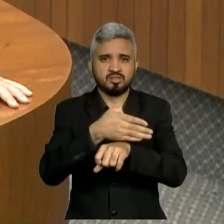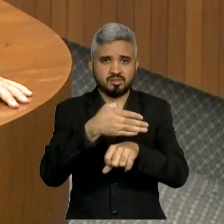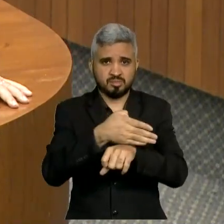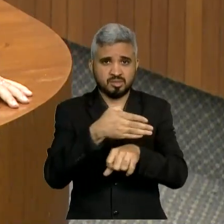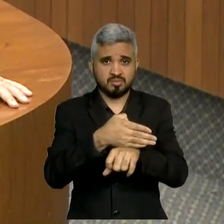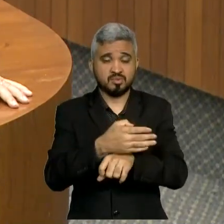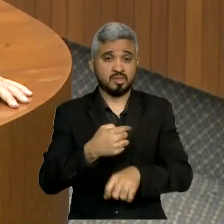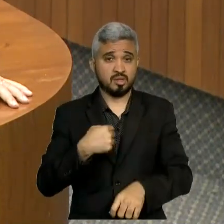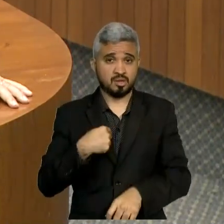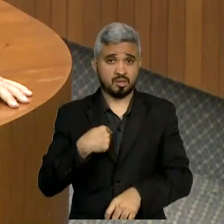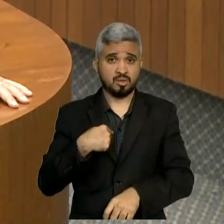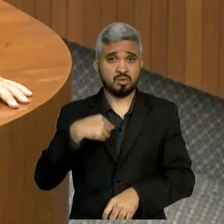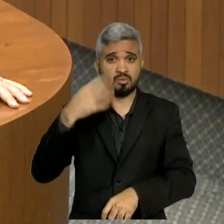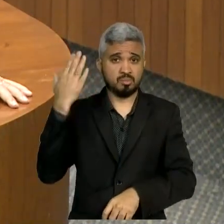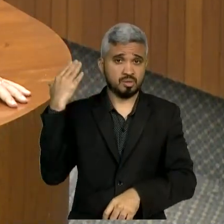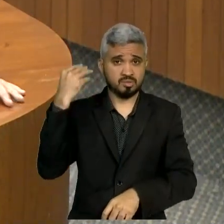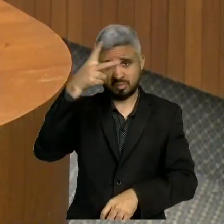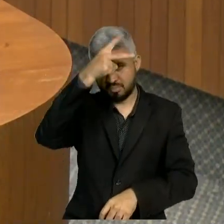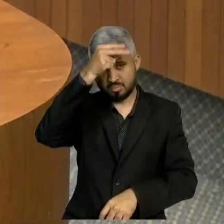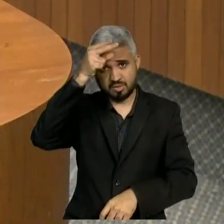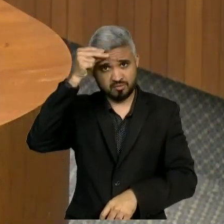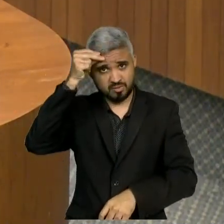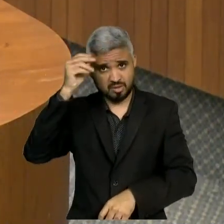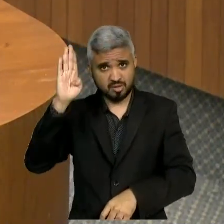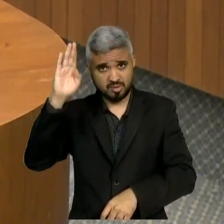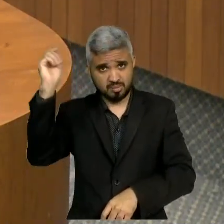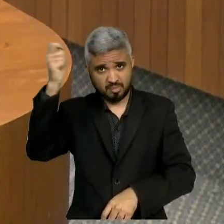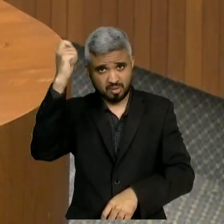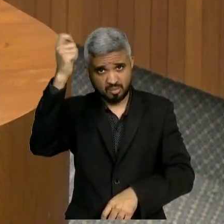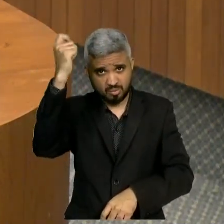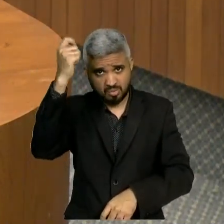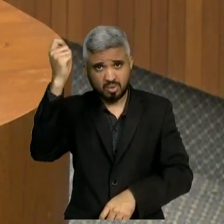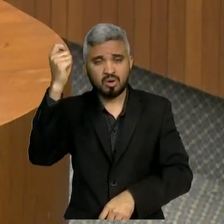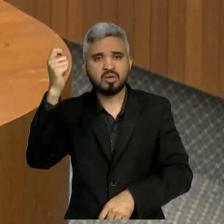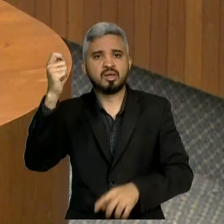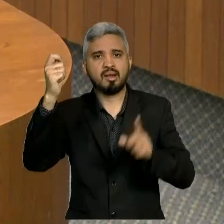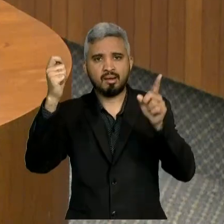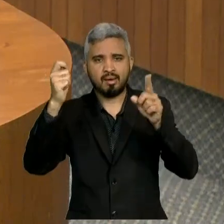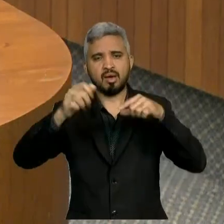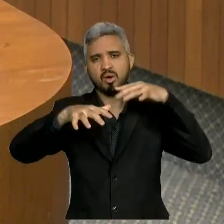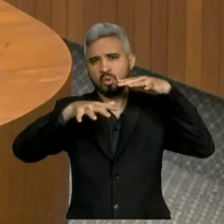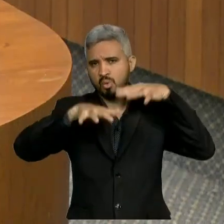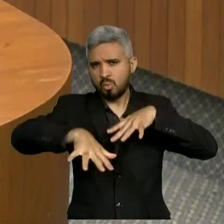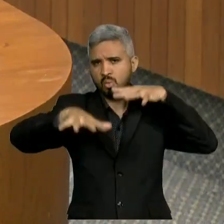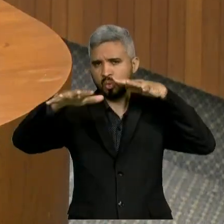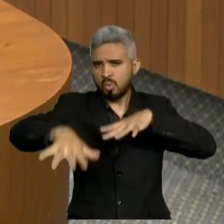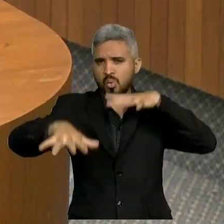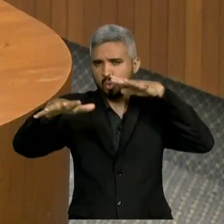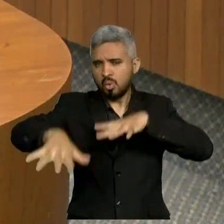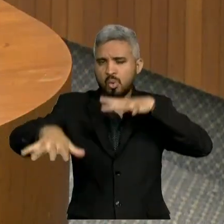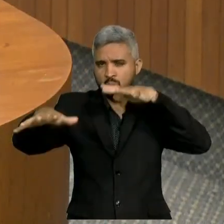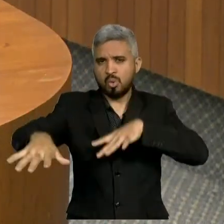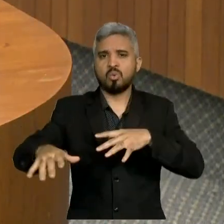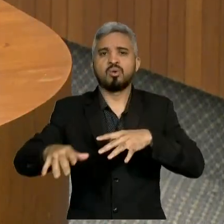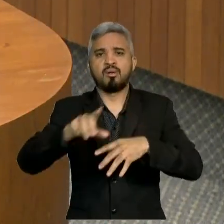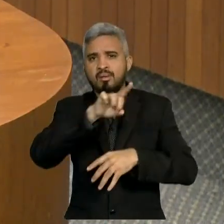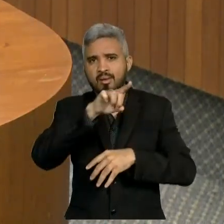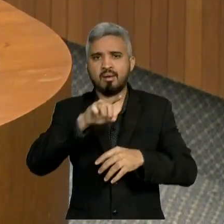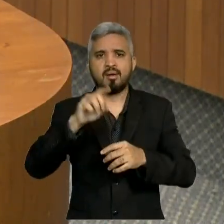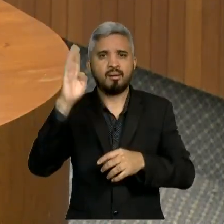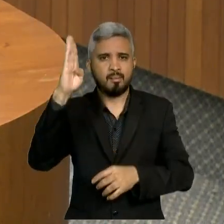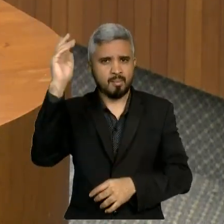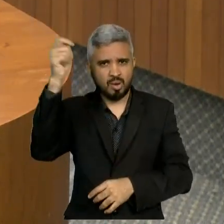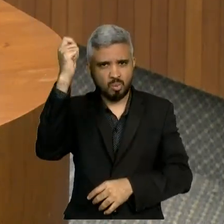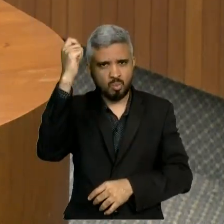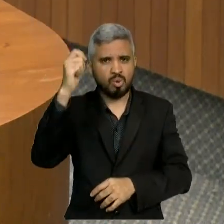Melo, do município de Barra do Corda, lá nós iniciamos um grande movimento nesse sentido. Lá nós aprovamos uma lei municipal